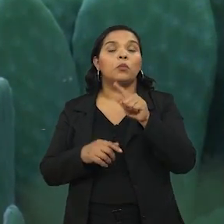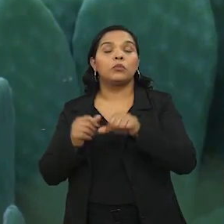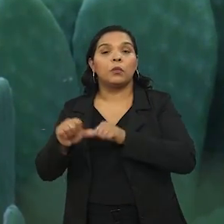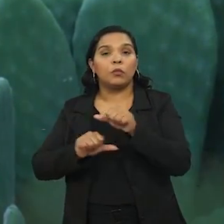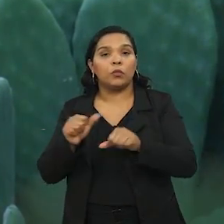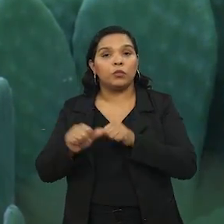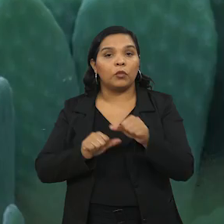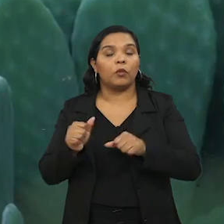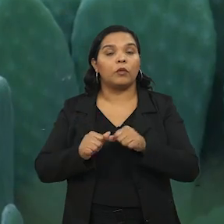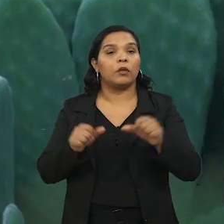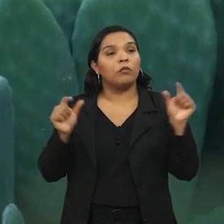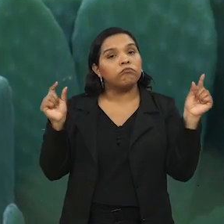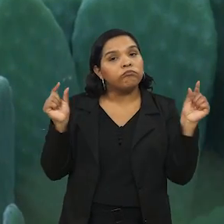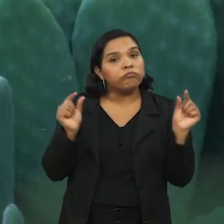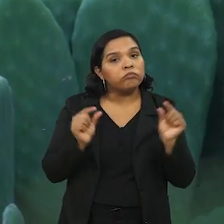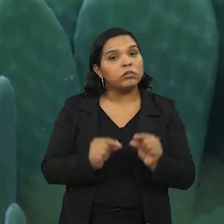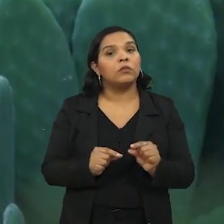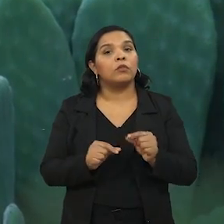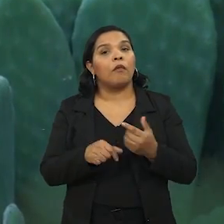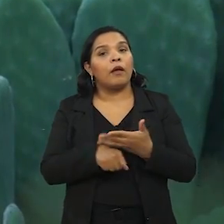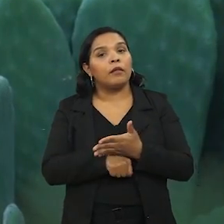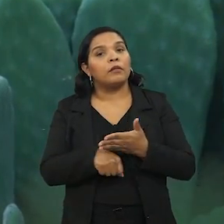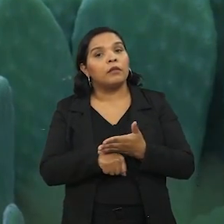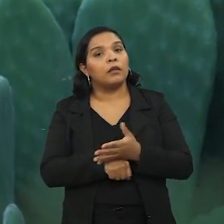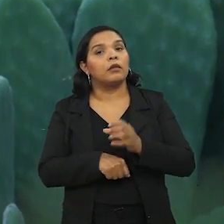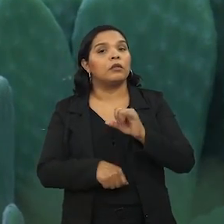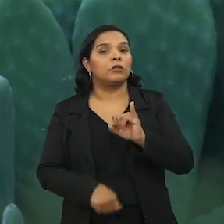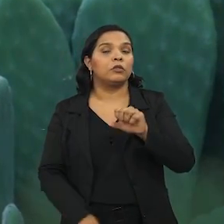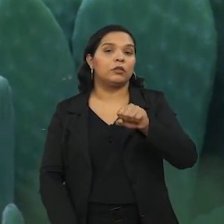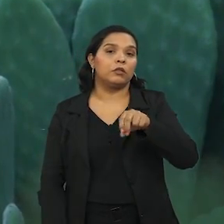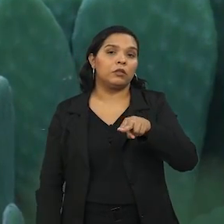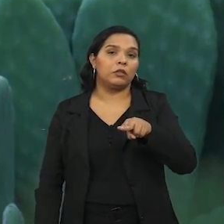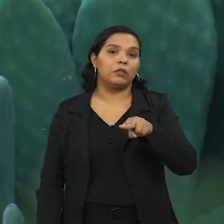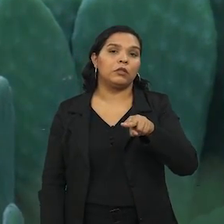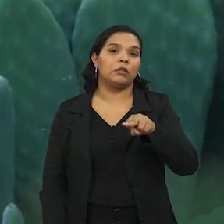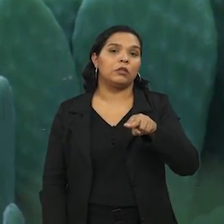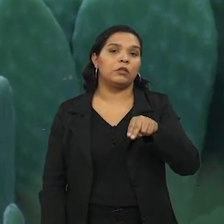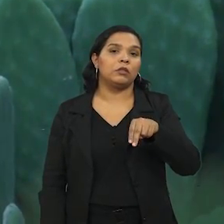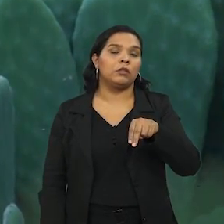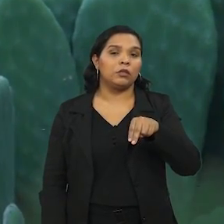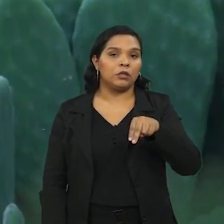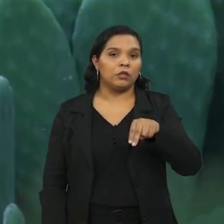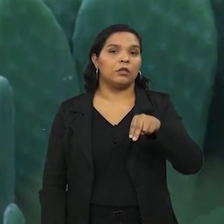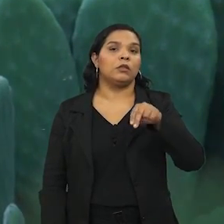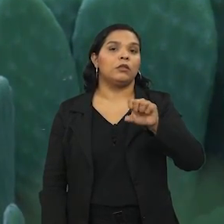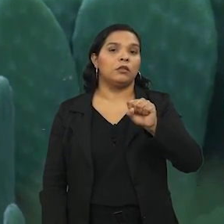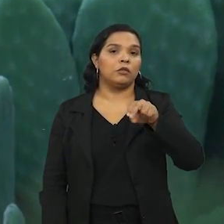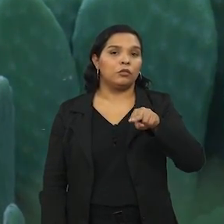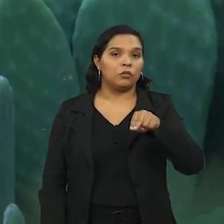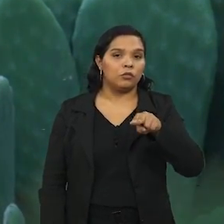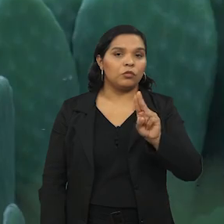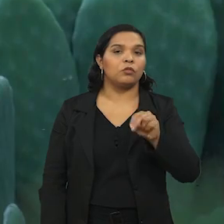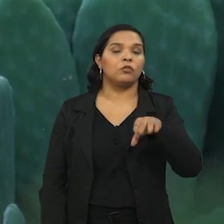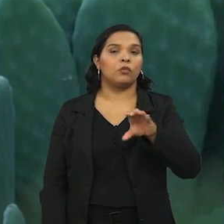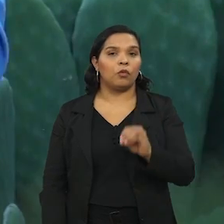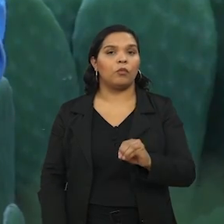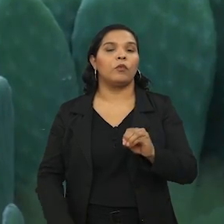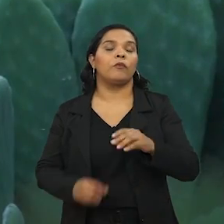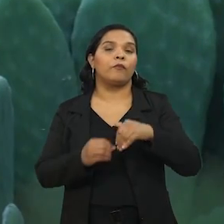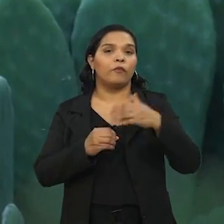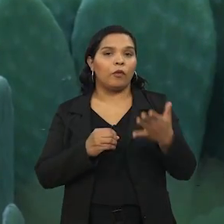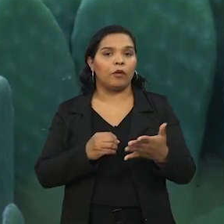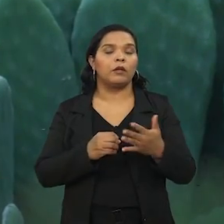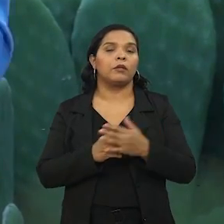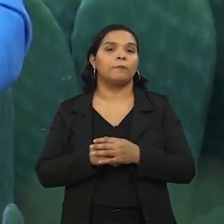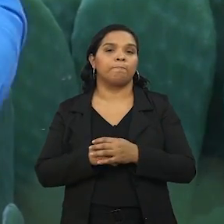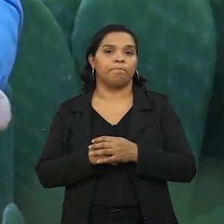Então quanto mais você diminuir a entrada de insumo externo, a aquisição de insumo, você melhora a rentabilidade ali, porque você